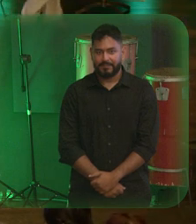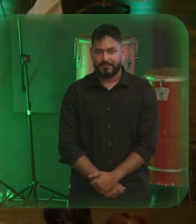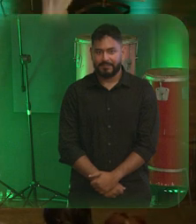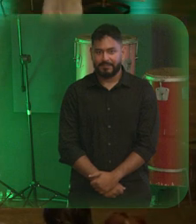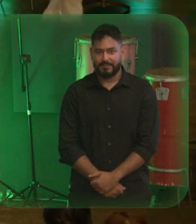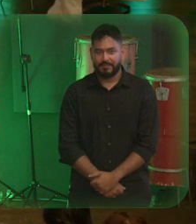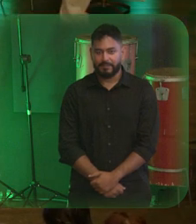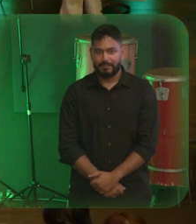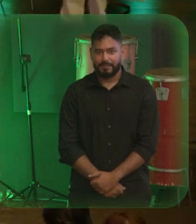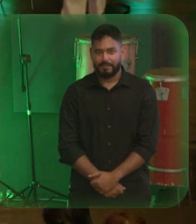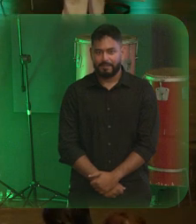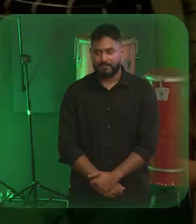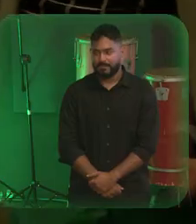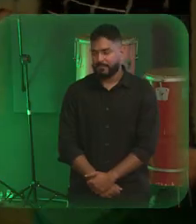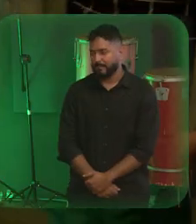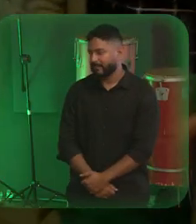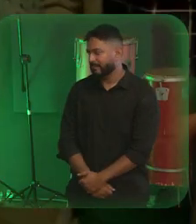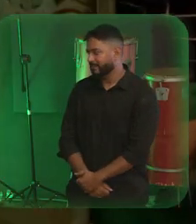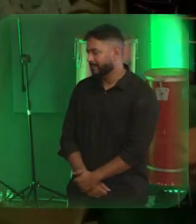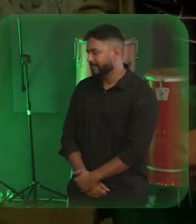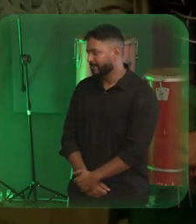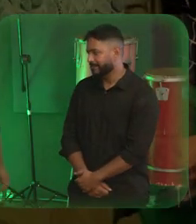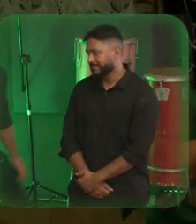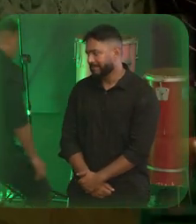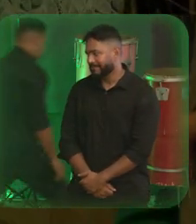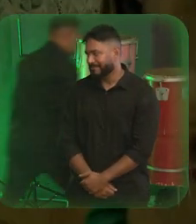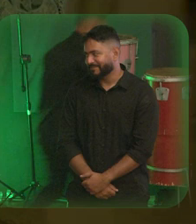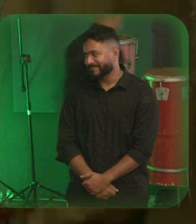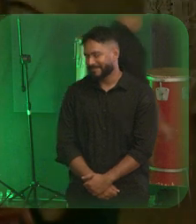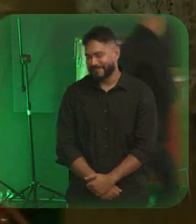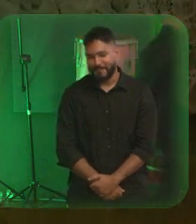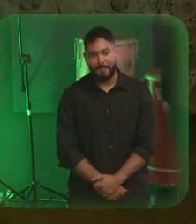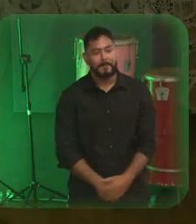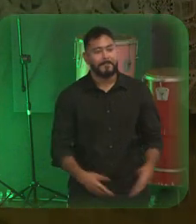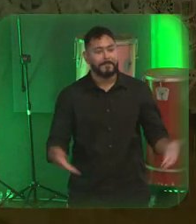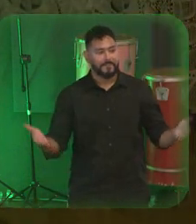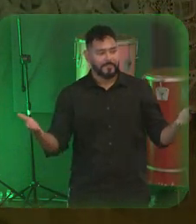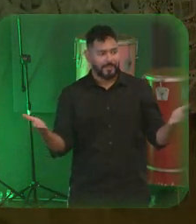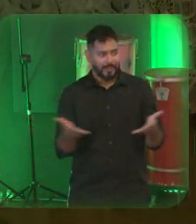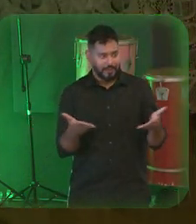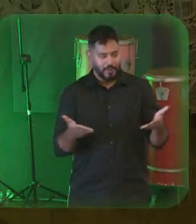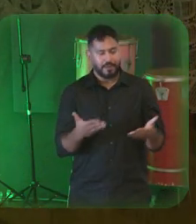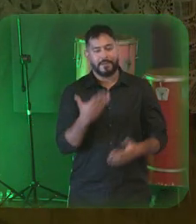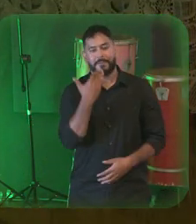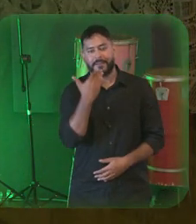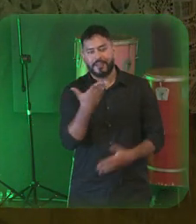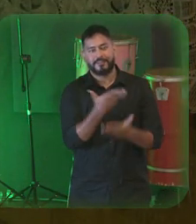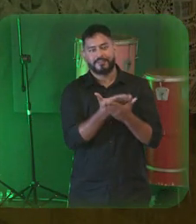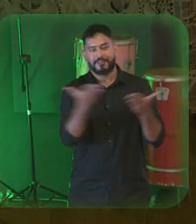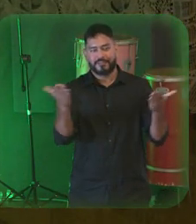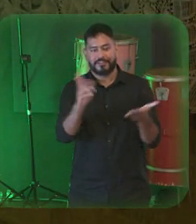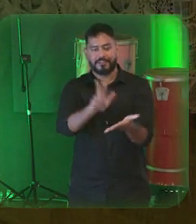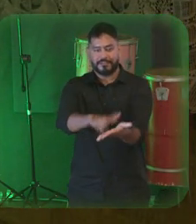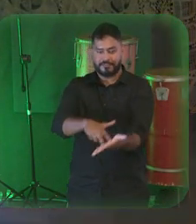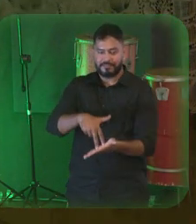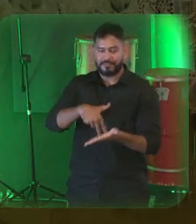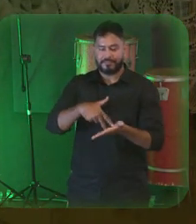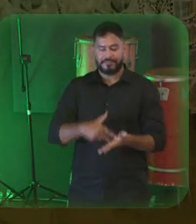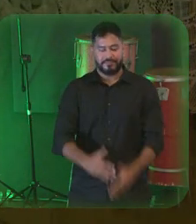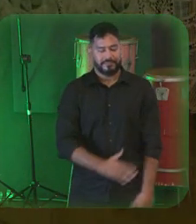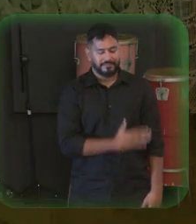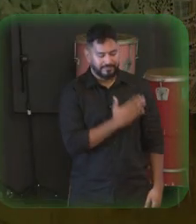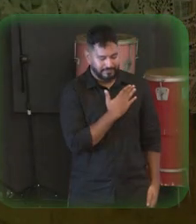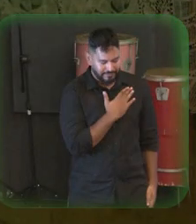Ato cívico. Neste momento, solicito a todas, todes e todos que fiquem em posição de